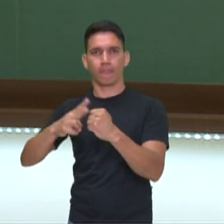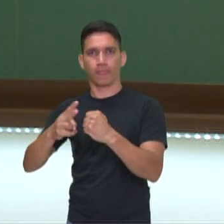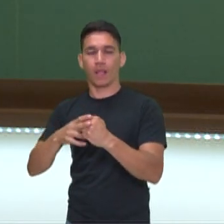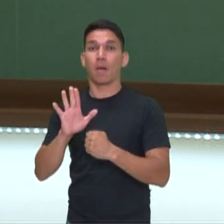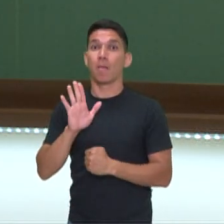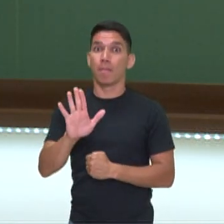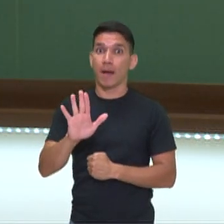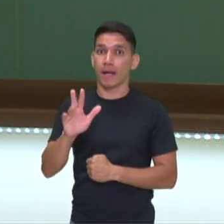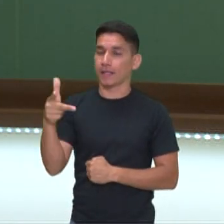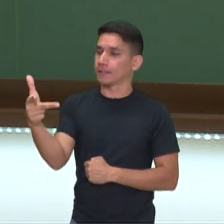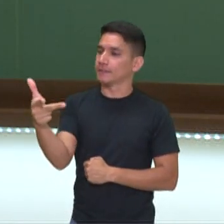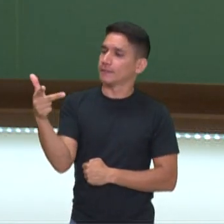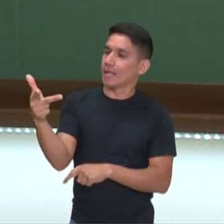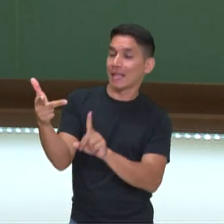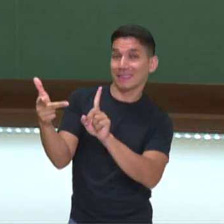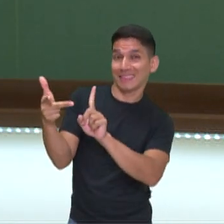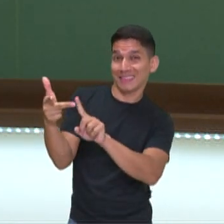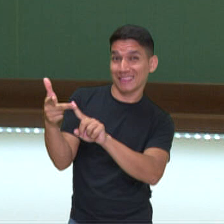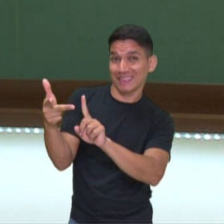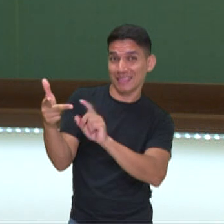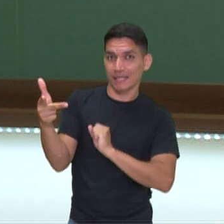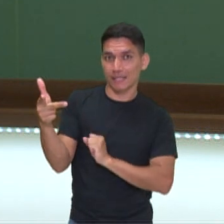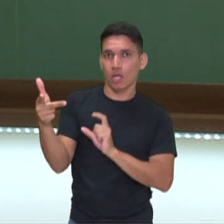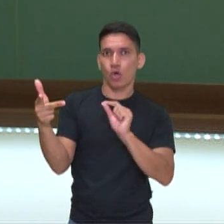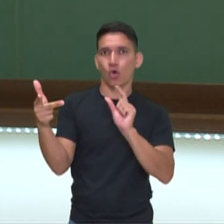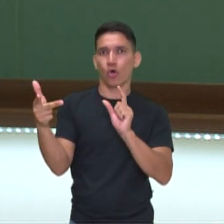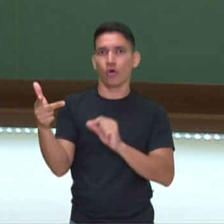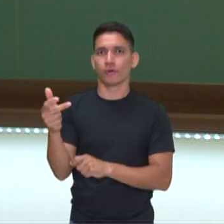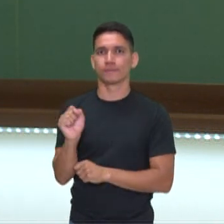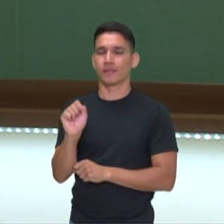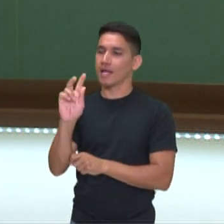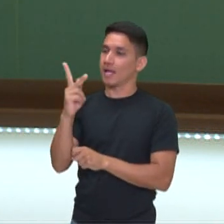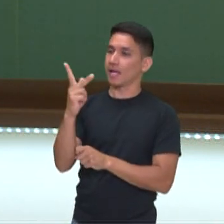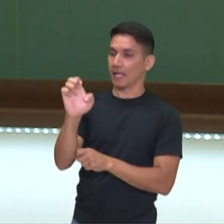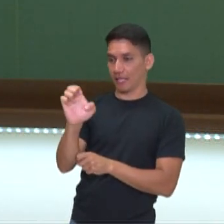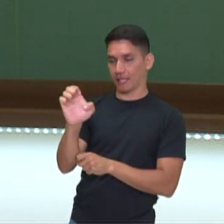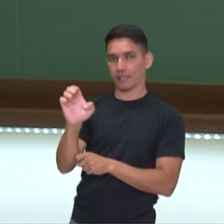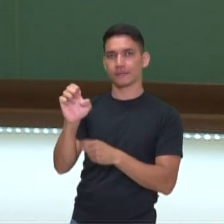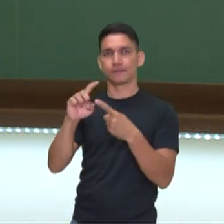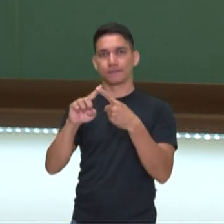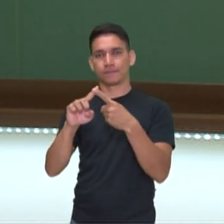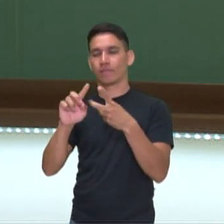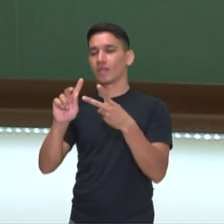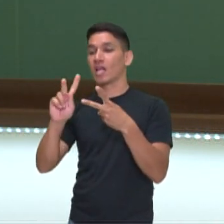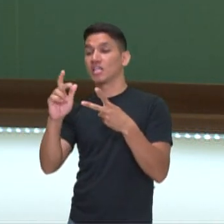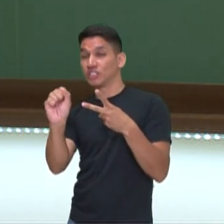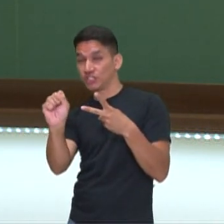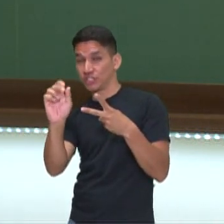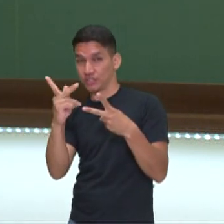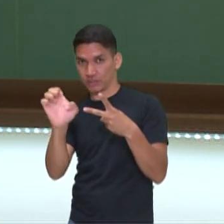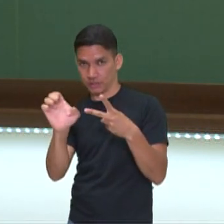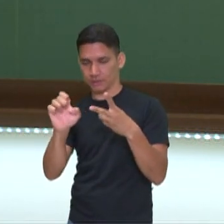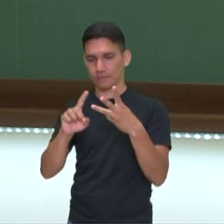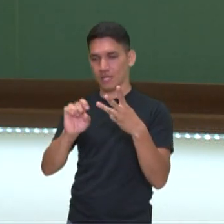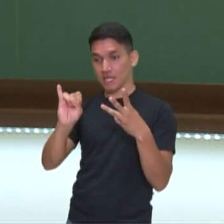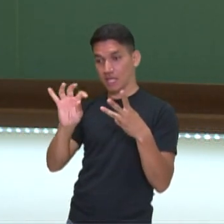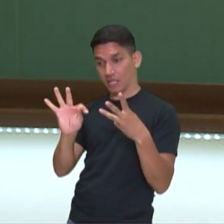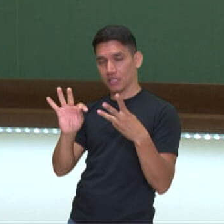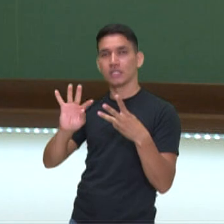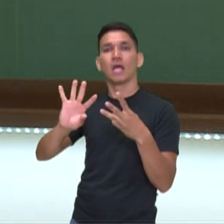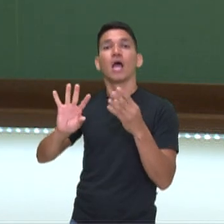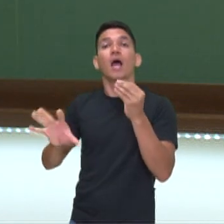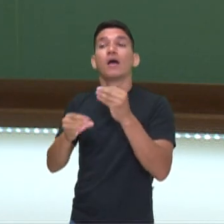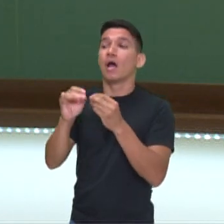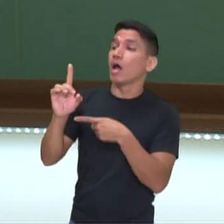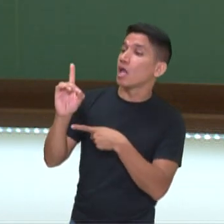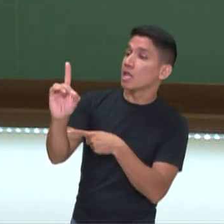das terceiras pessoas do singular, he, she, it, nós vamos utilizar doesn't. Mesma ordem,